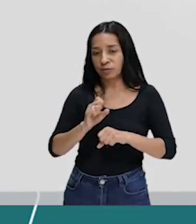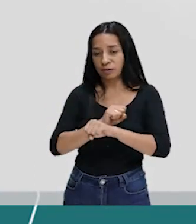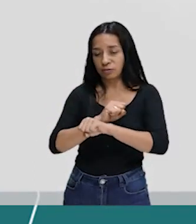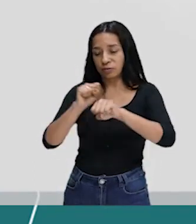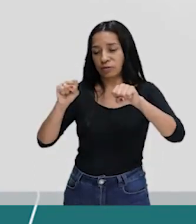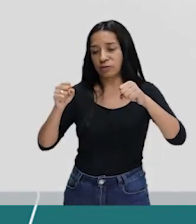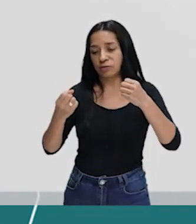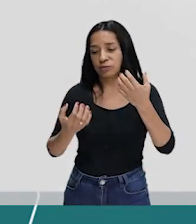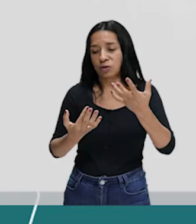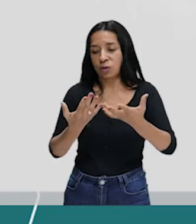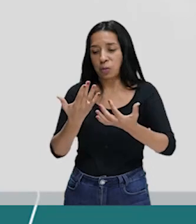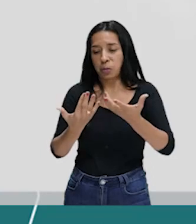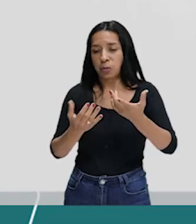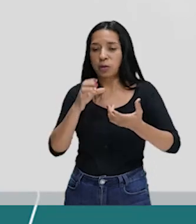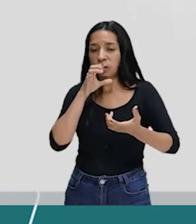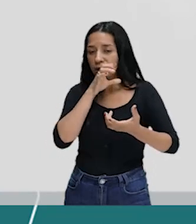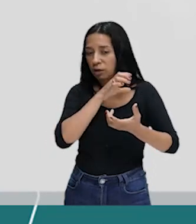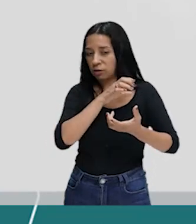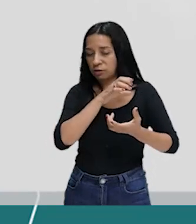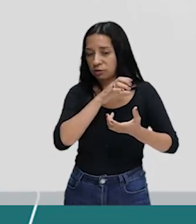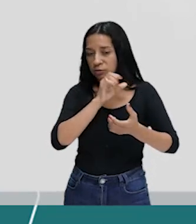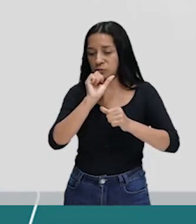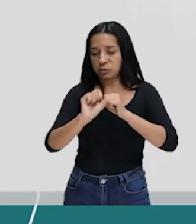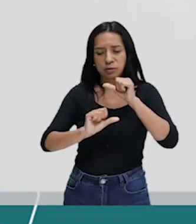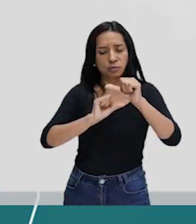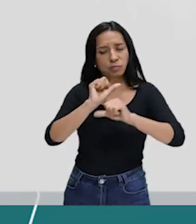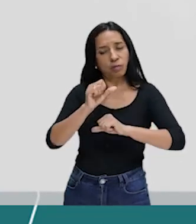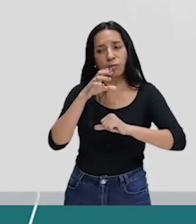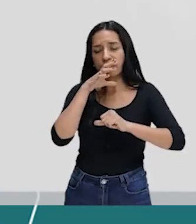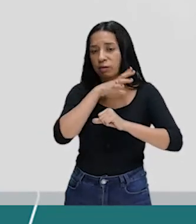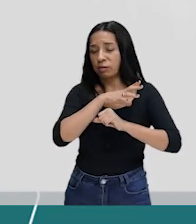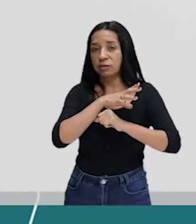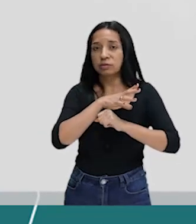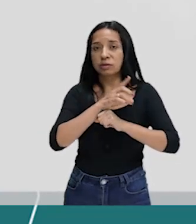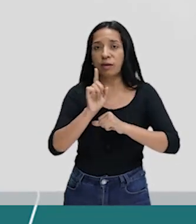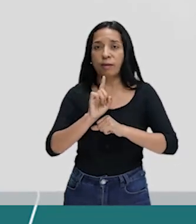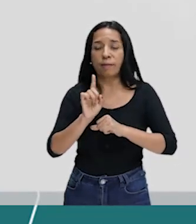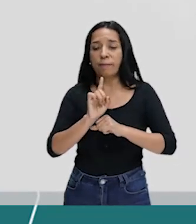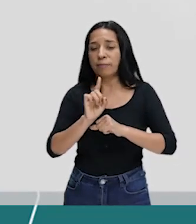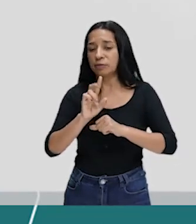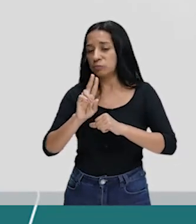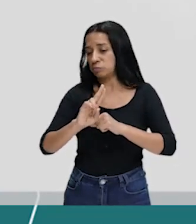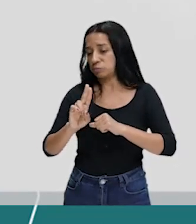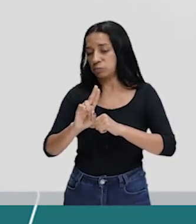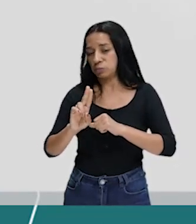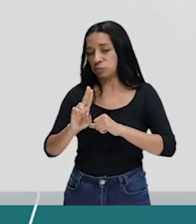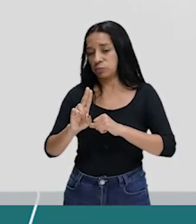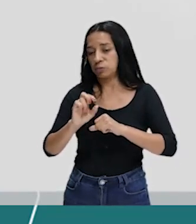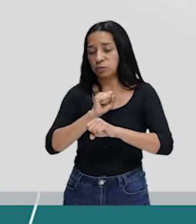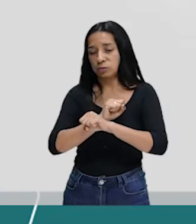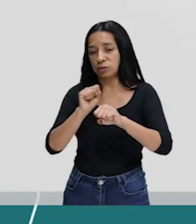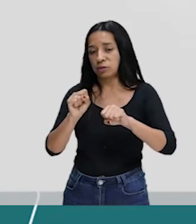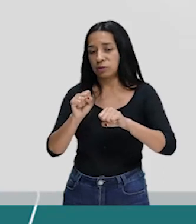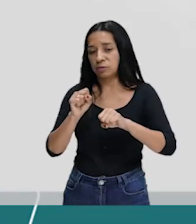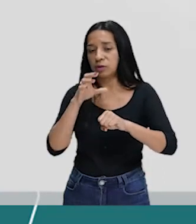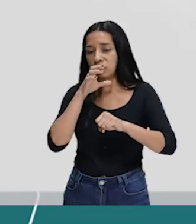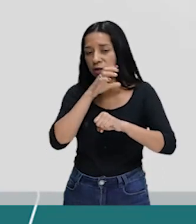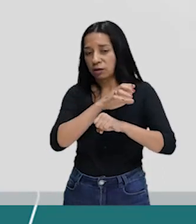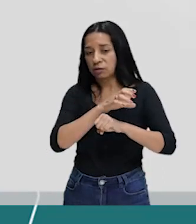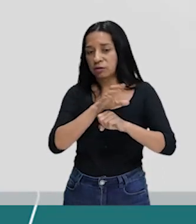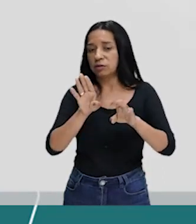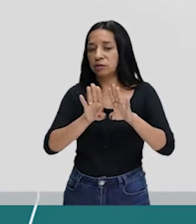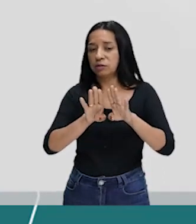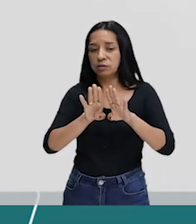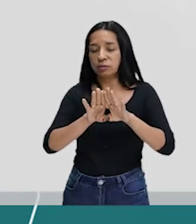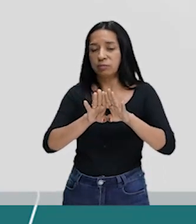quente, por mais que ele se torne quente, tá certo? Mas ele não é chamado de gigante quente, ele também não é chamado de